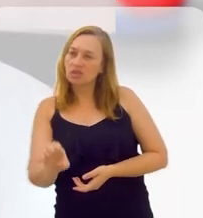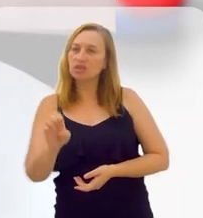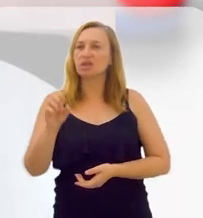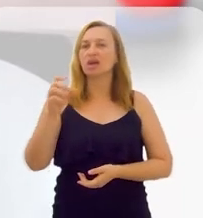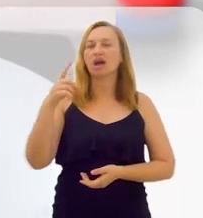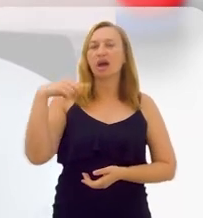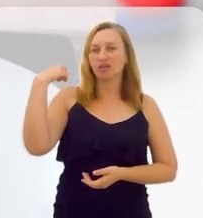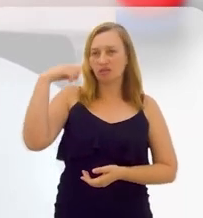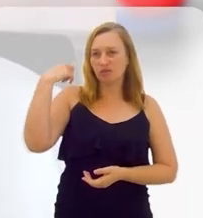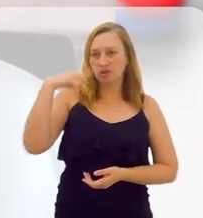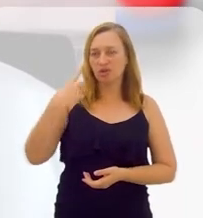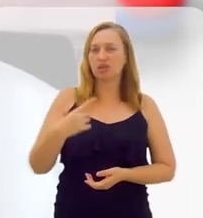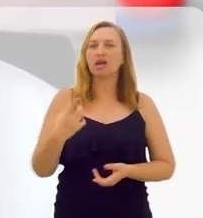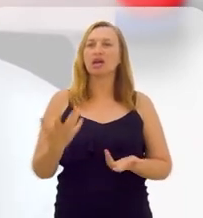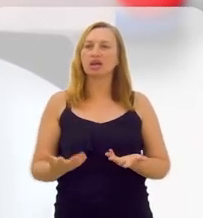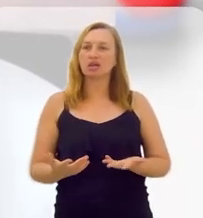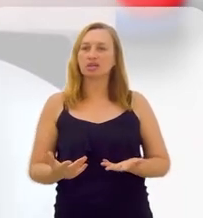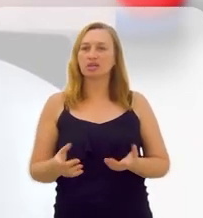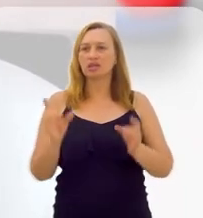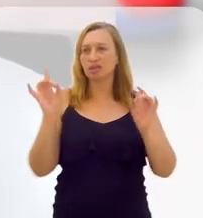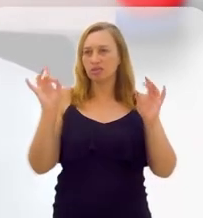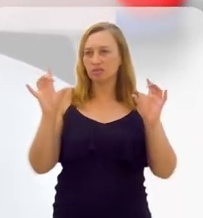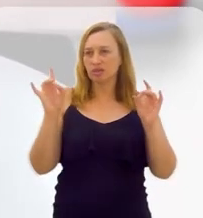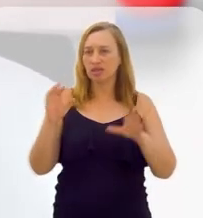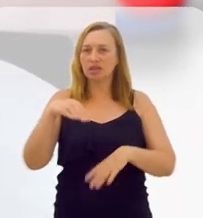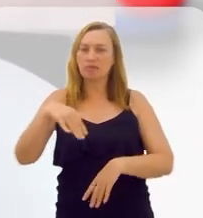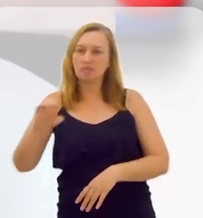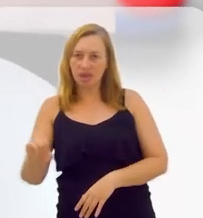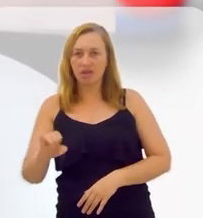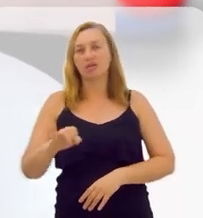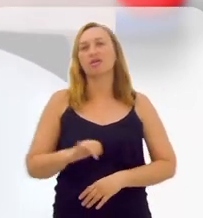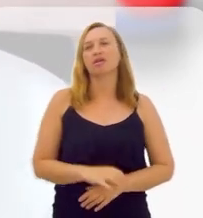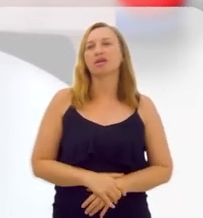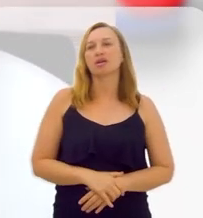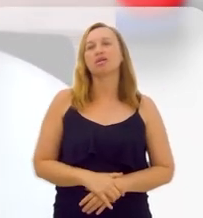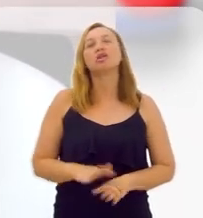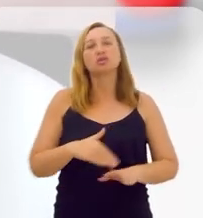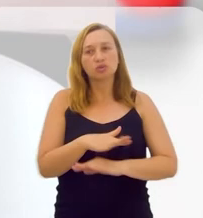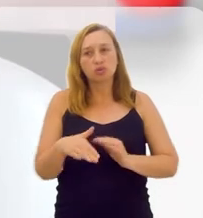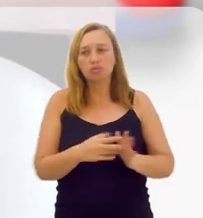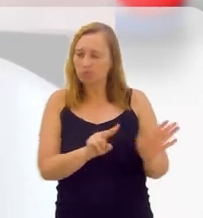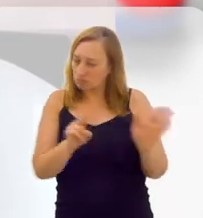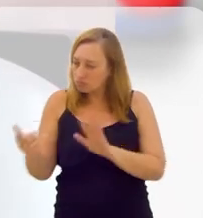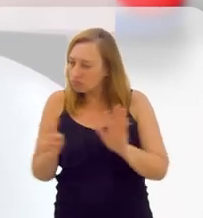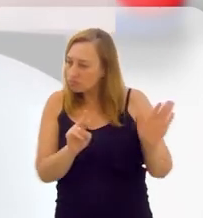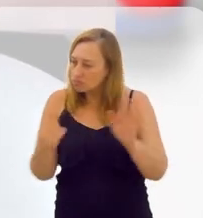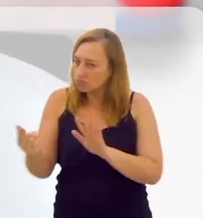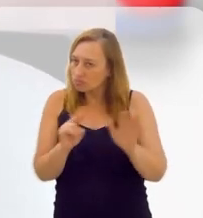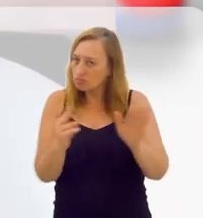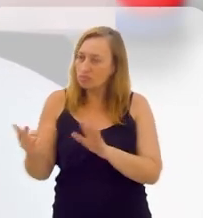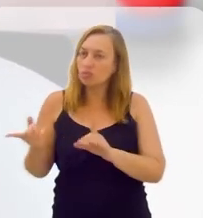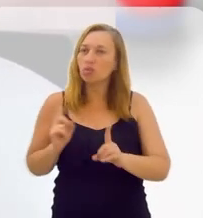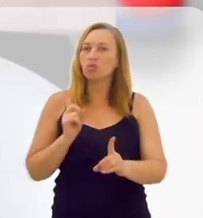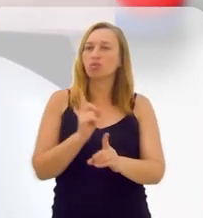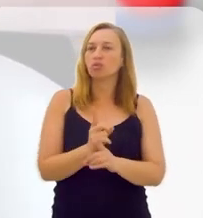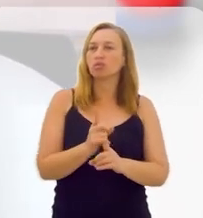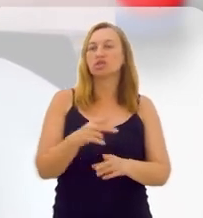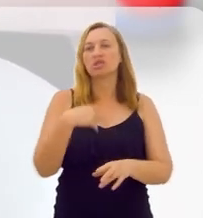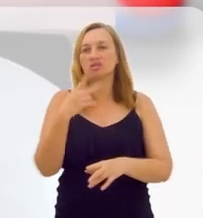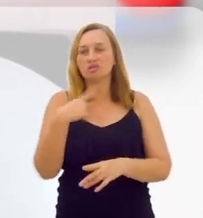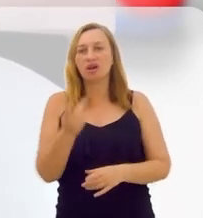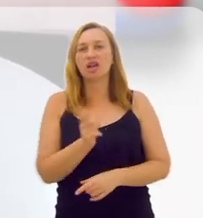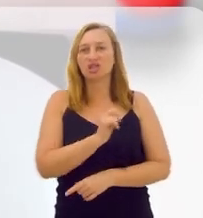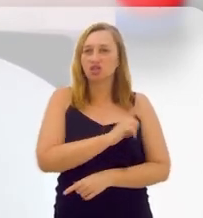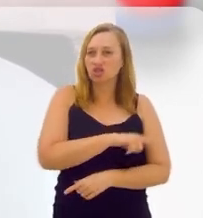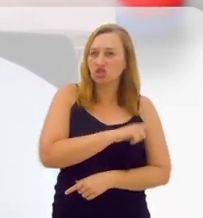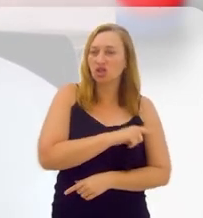uma advogada e uma contadora especializada em MEI. E aí, toda semana, nós temos encontros onde a gente